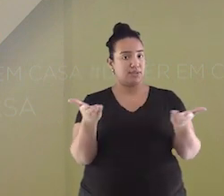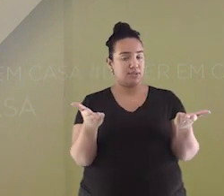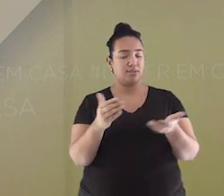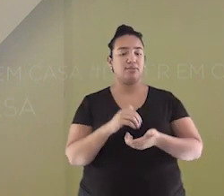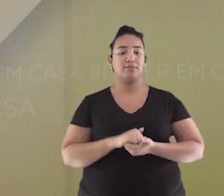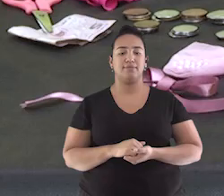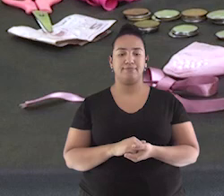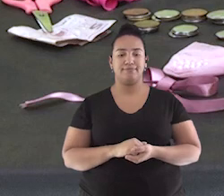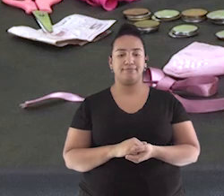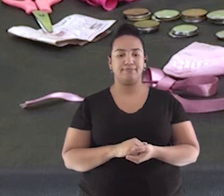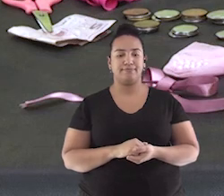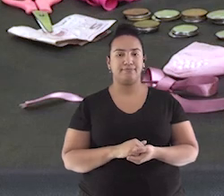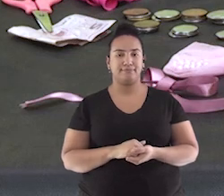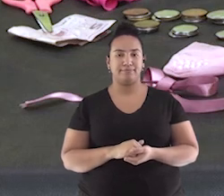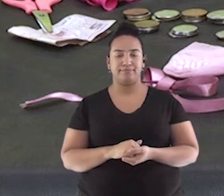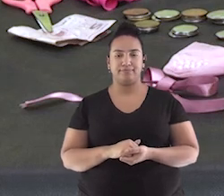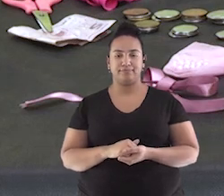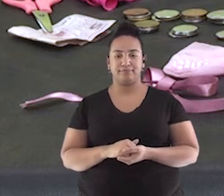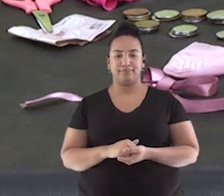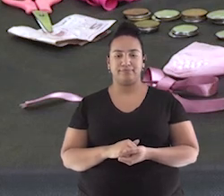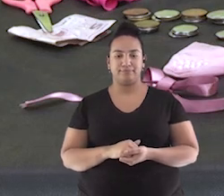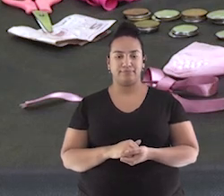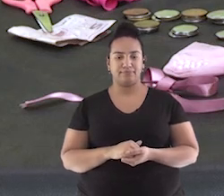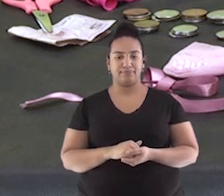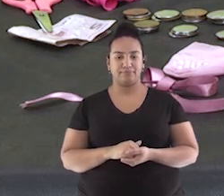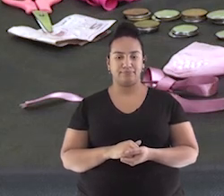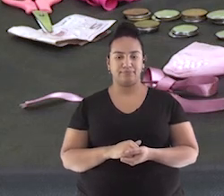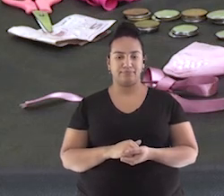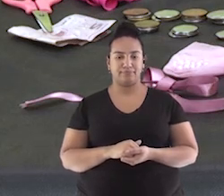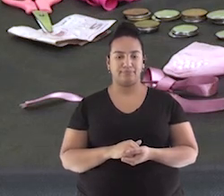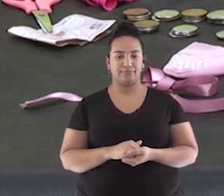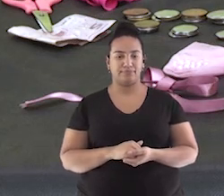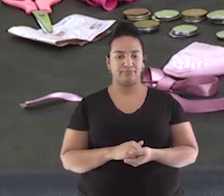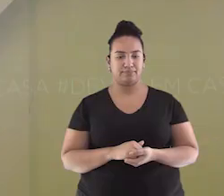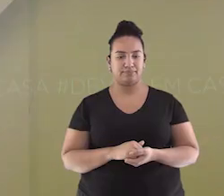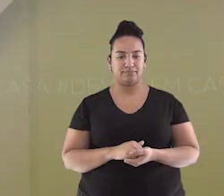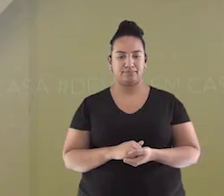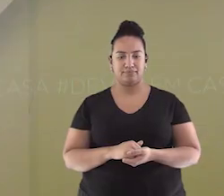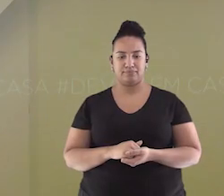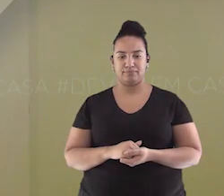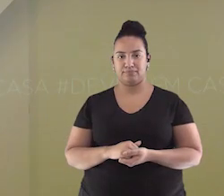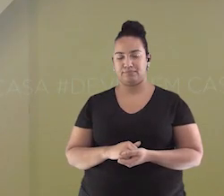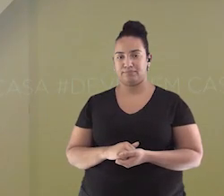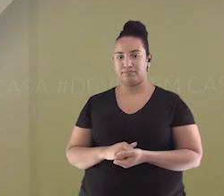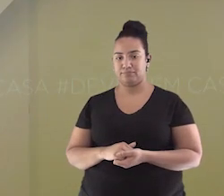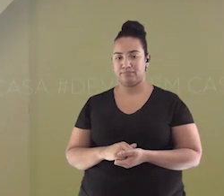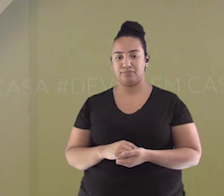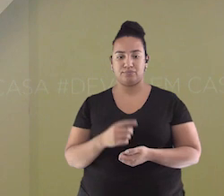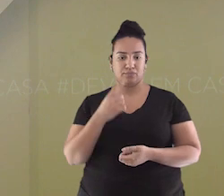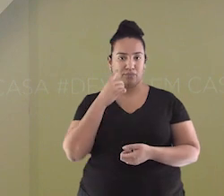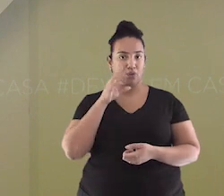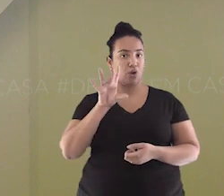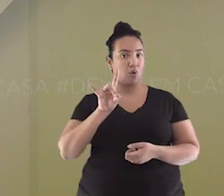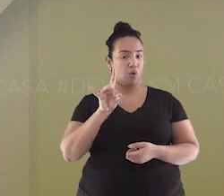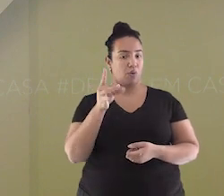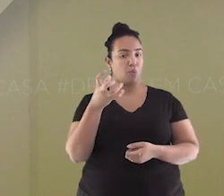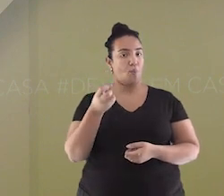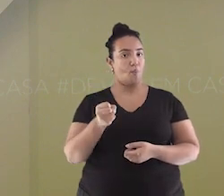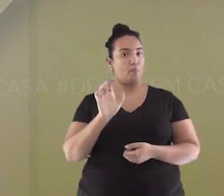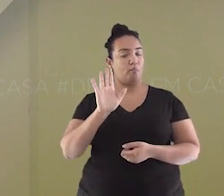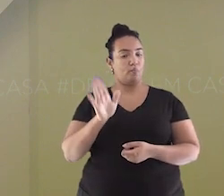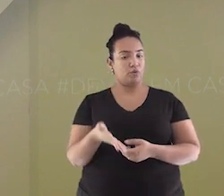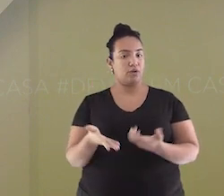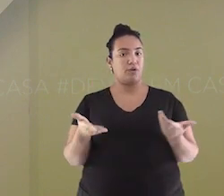vocês aí. Aí, pessoal, ficou assim, deu o tempo de